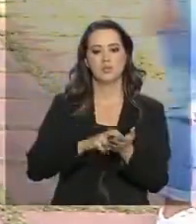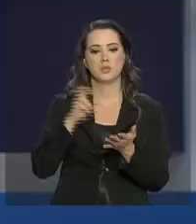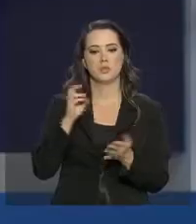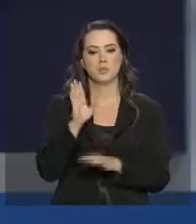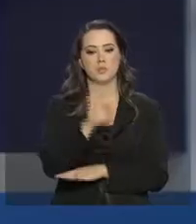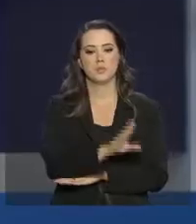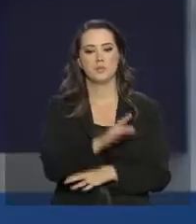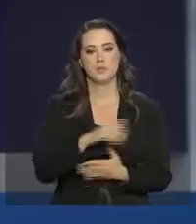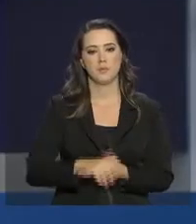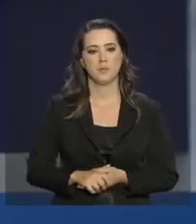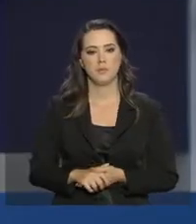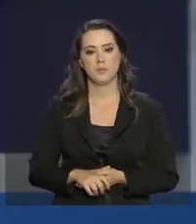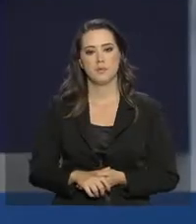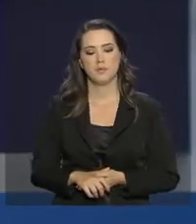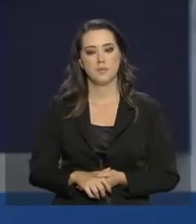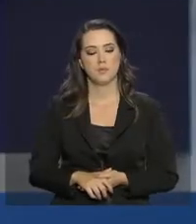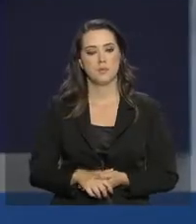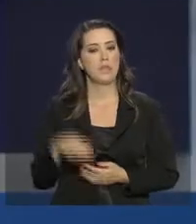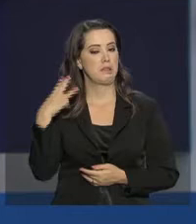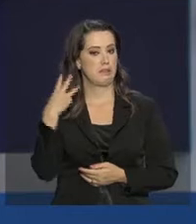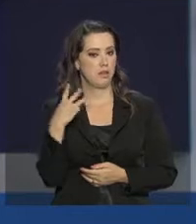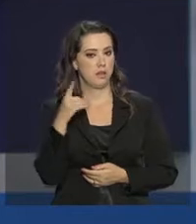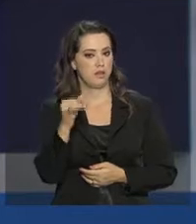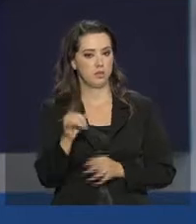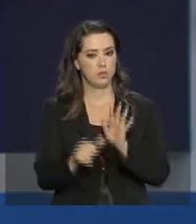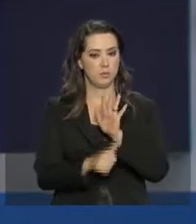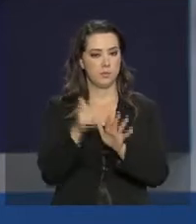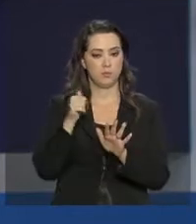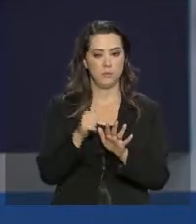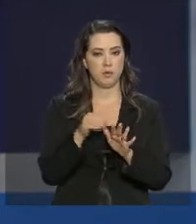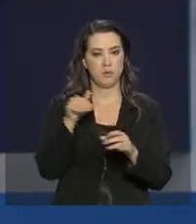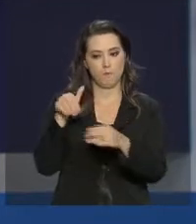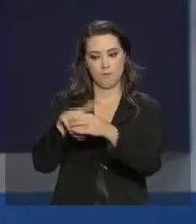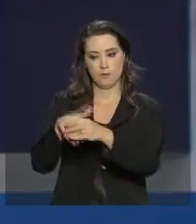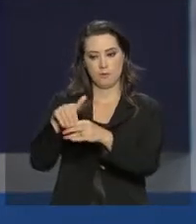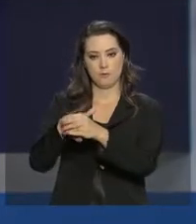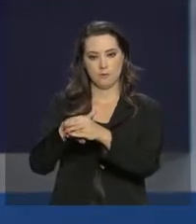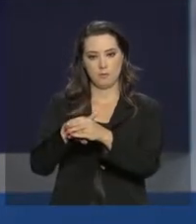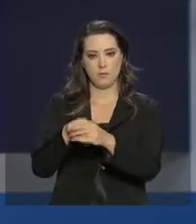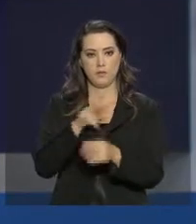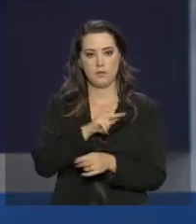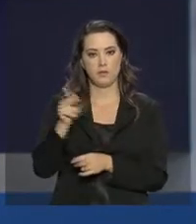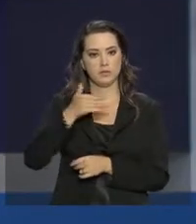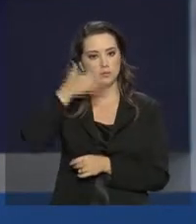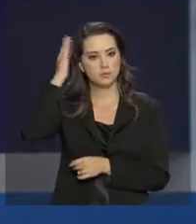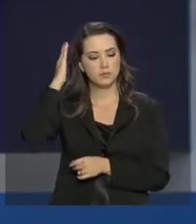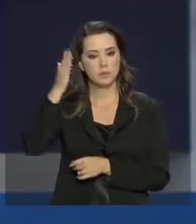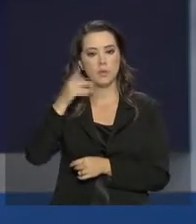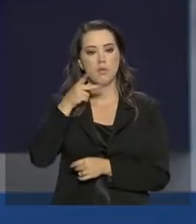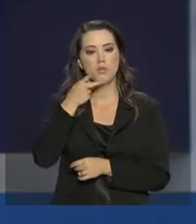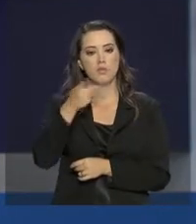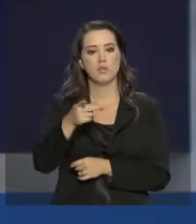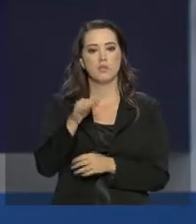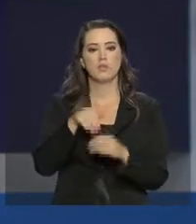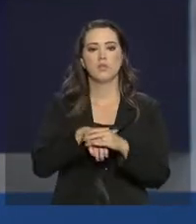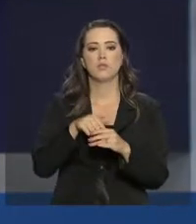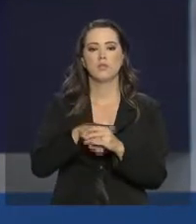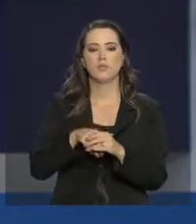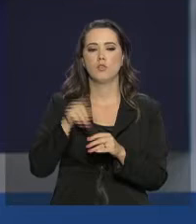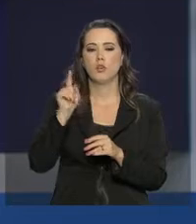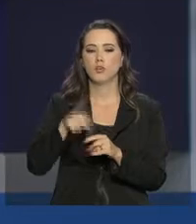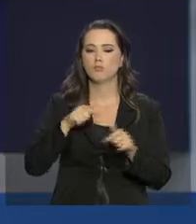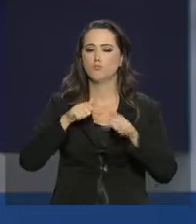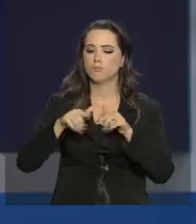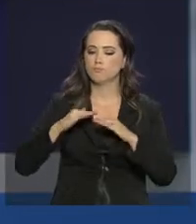tarde faltando três dias para o primeiro turno das eleições o presidente michel temer comentou que o voto é o